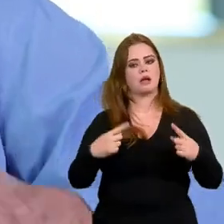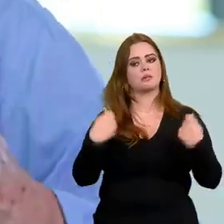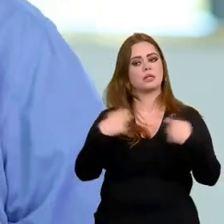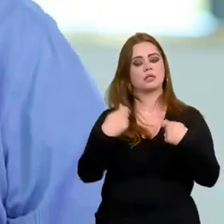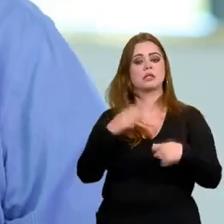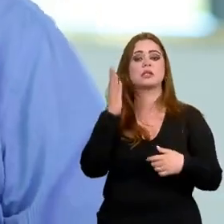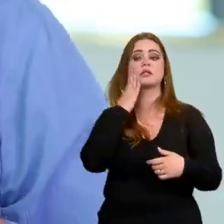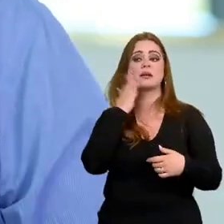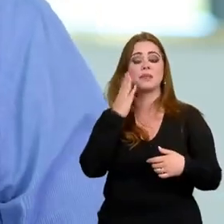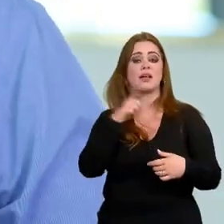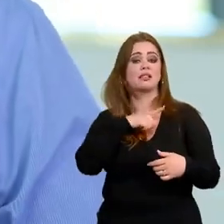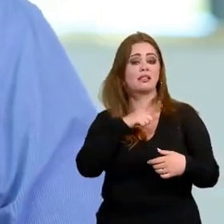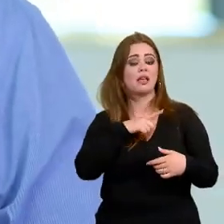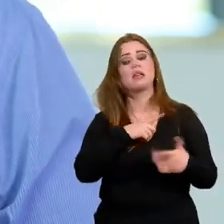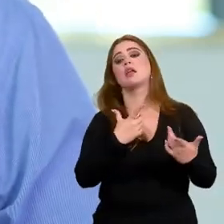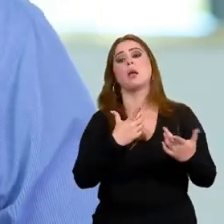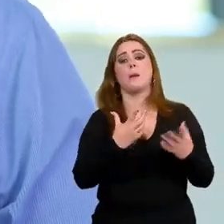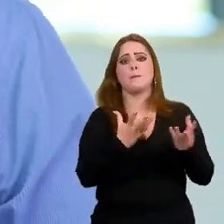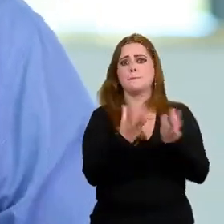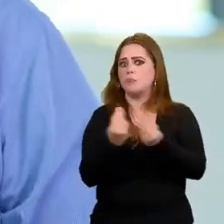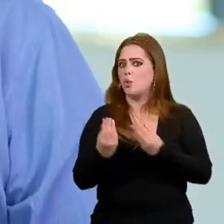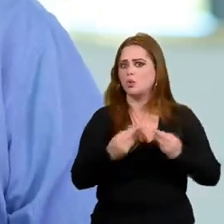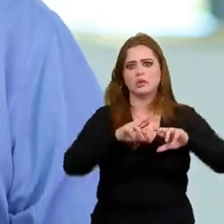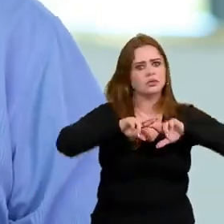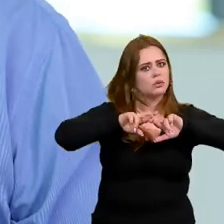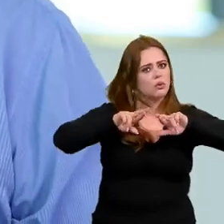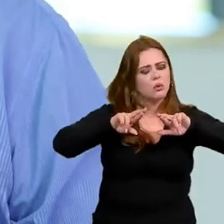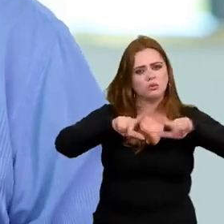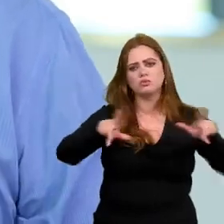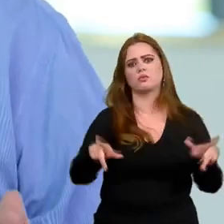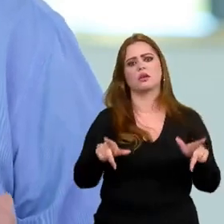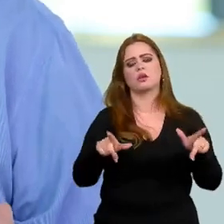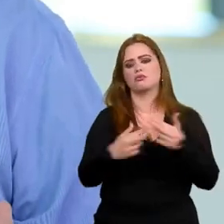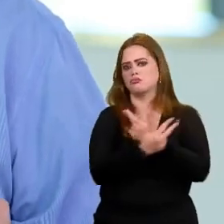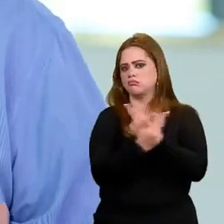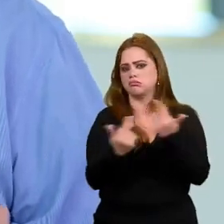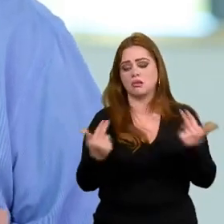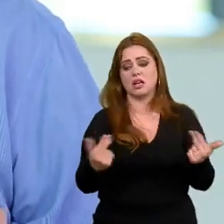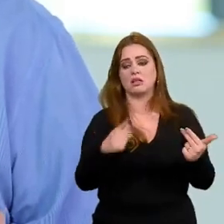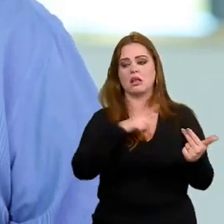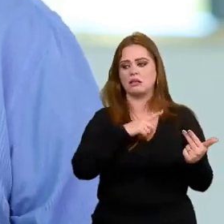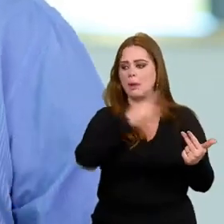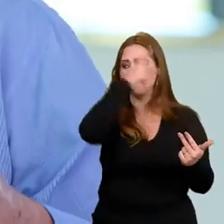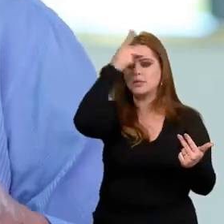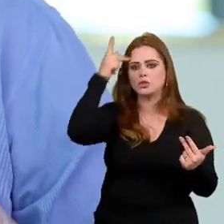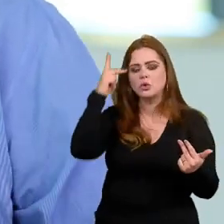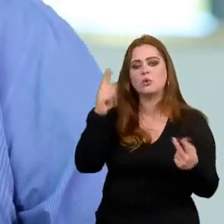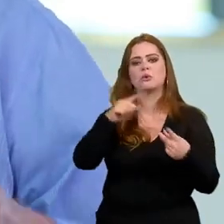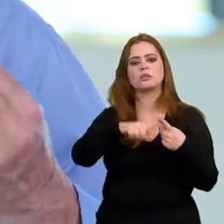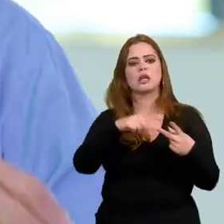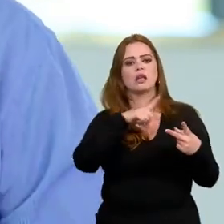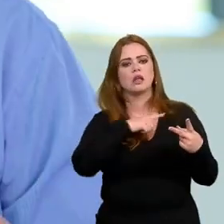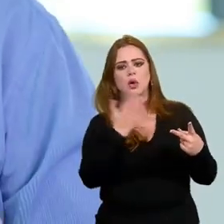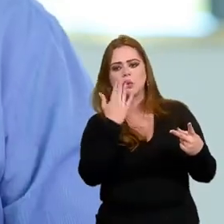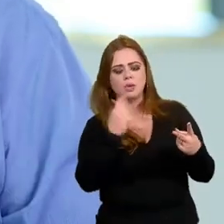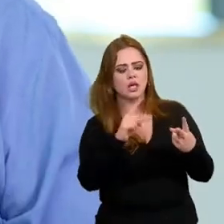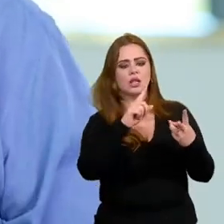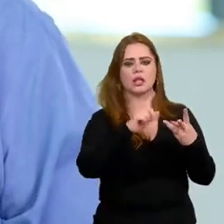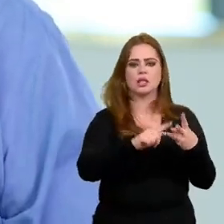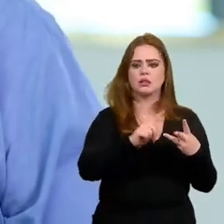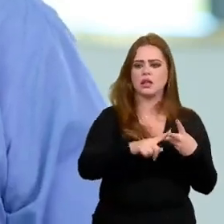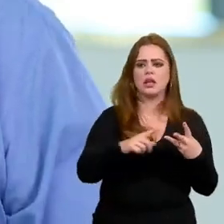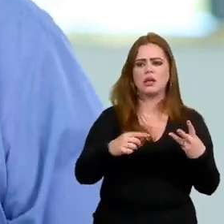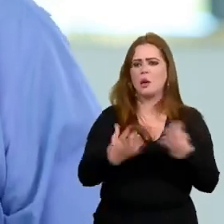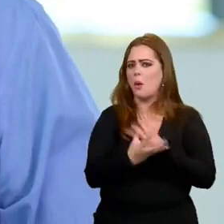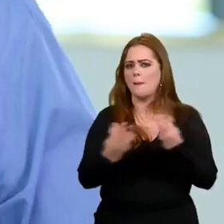tem muita tudo, mas tem muita gente. Uhum. E a gente da Amazônia precisa melhorar de vida. Precisa ter mais qualidade de